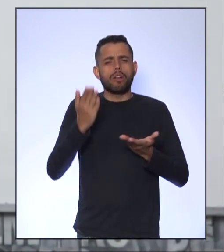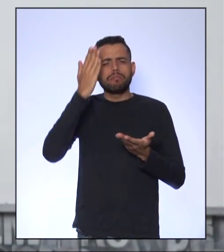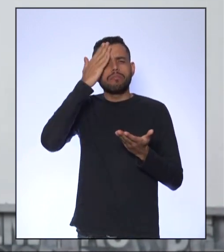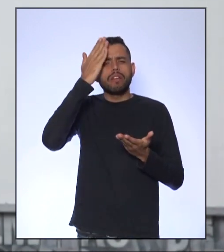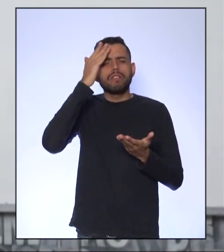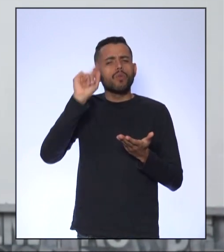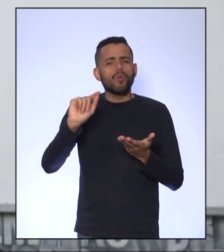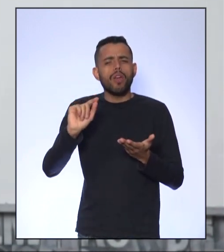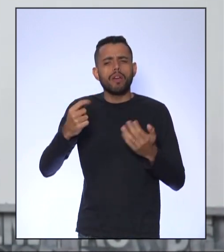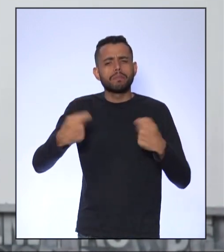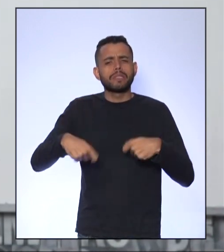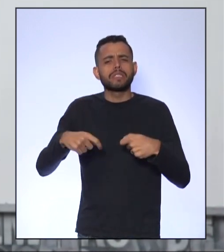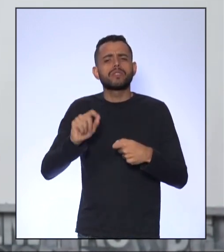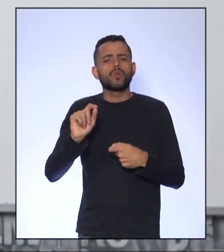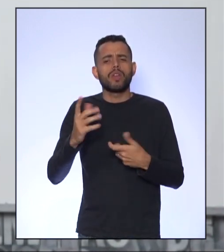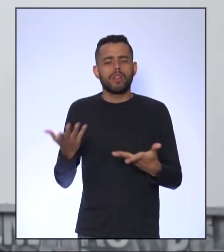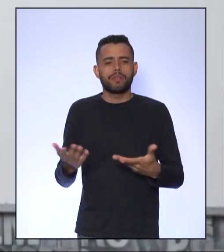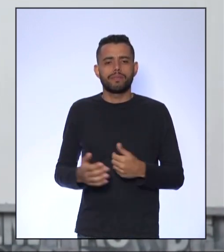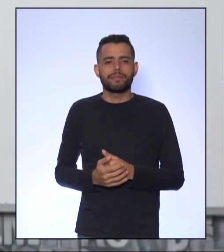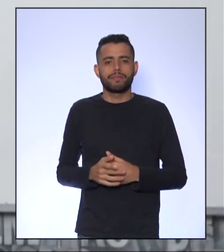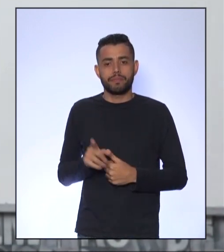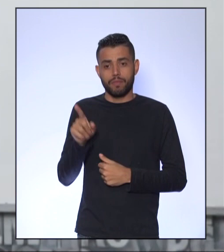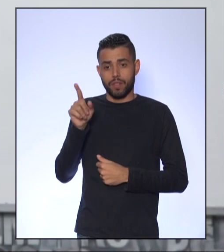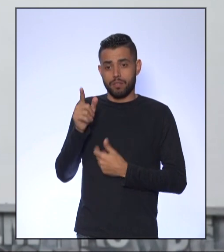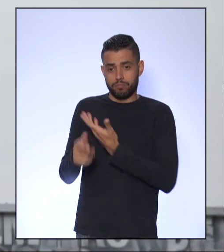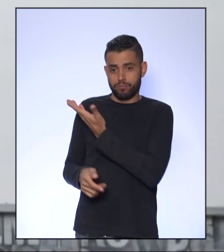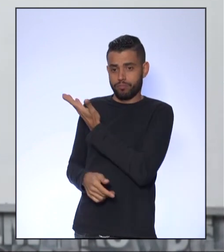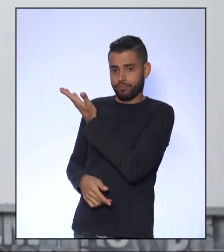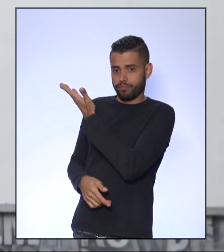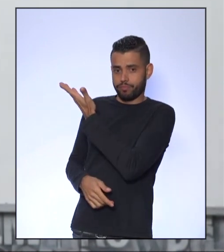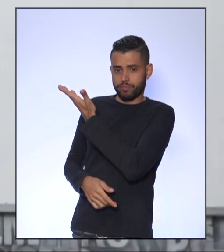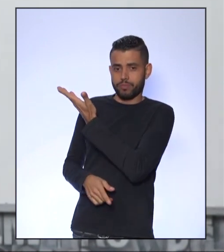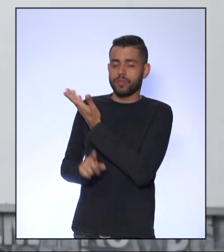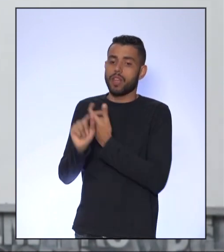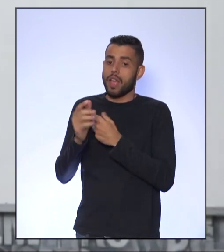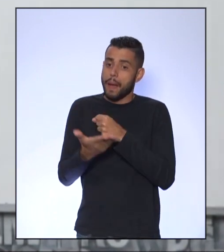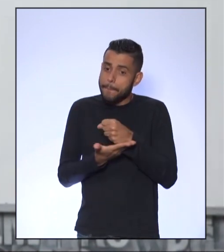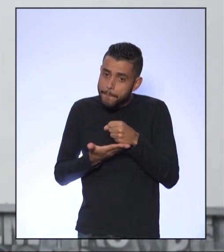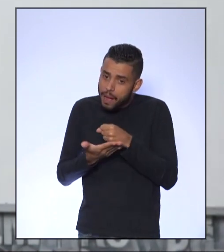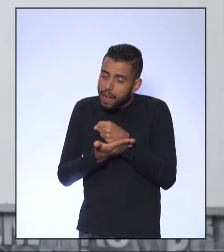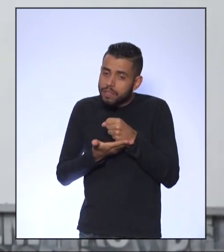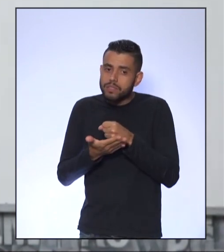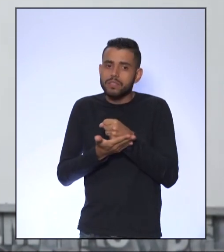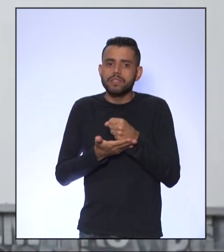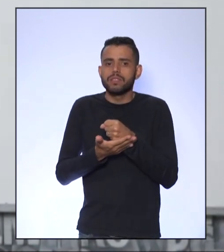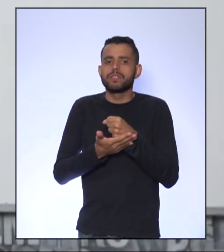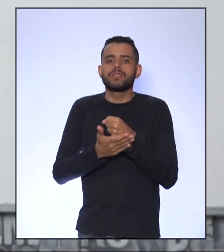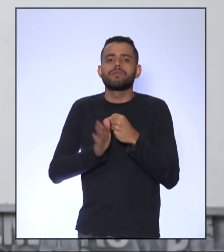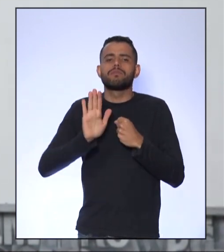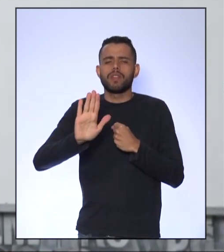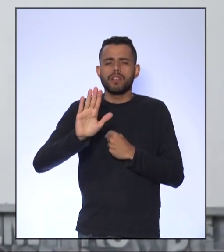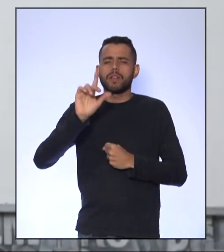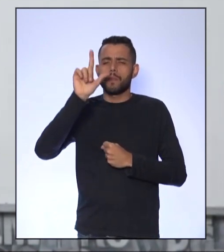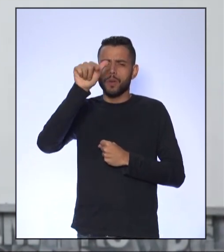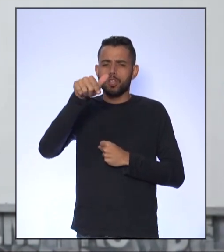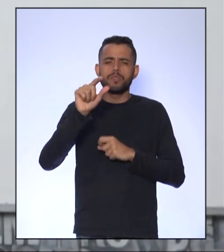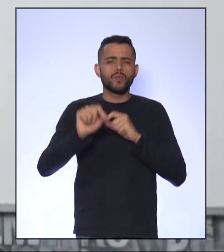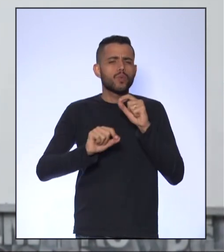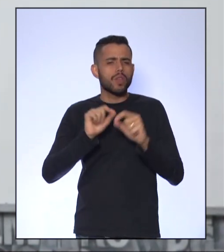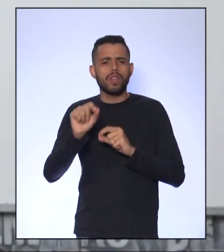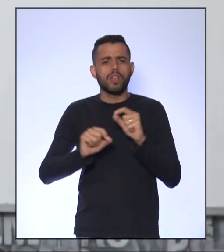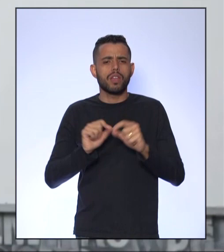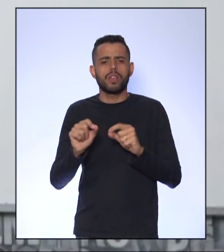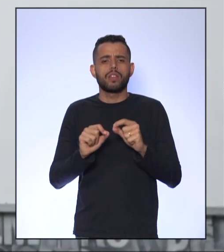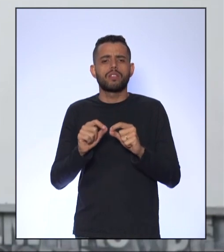Aqui temos a base central, tá? E na próxima lousa nós vamos entrar